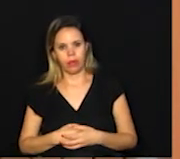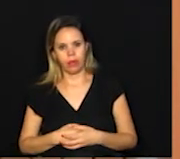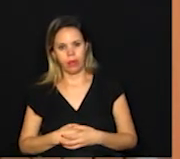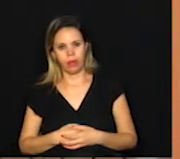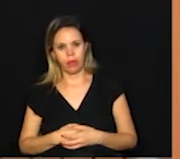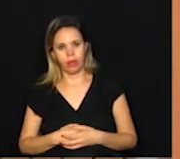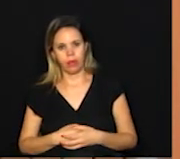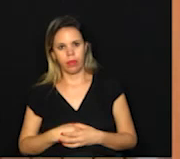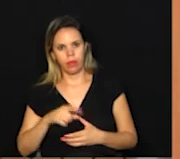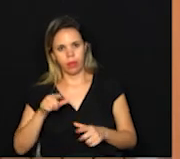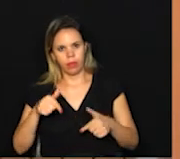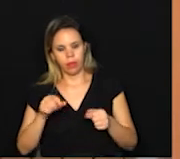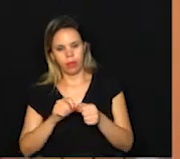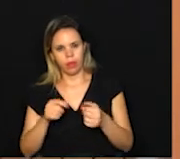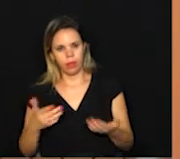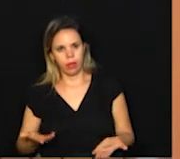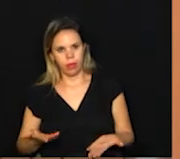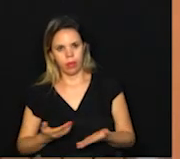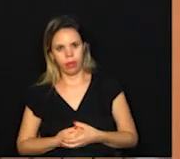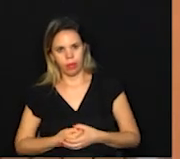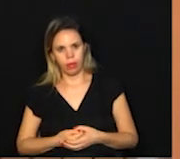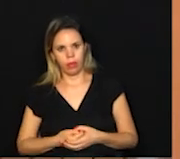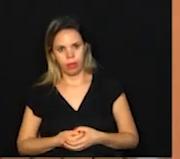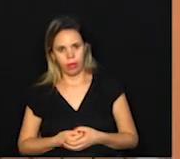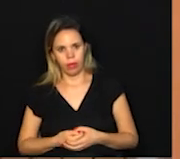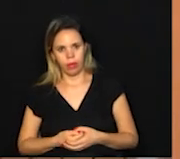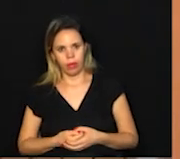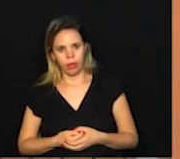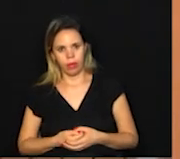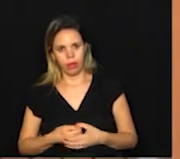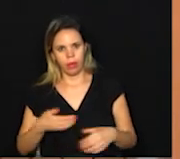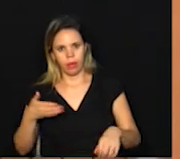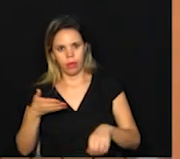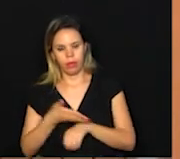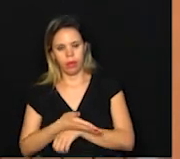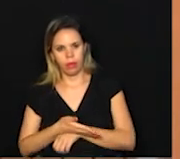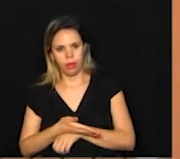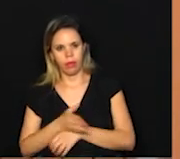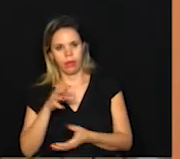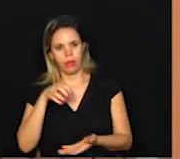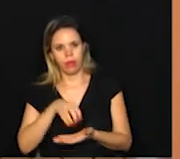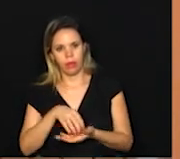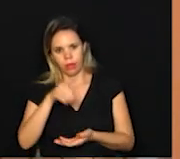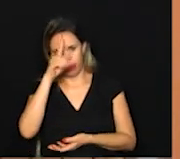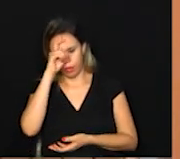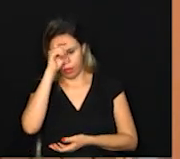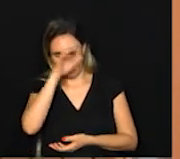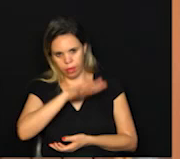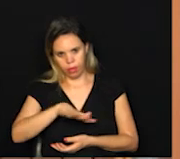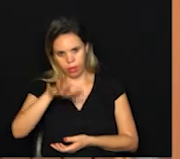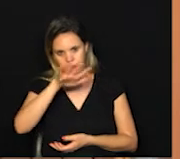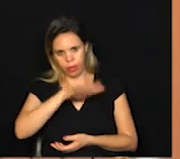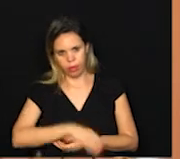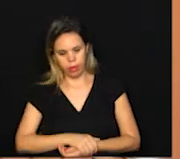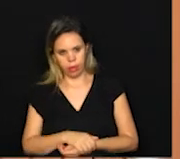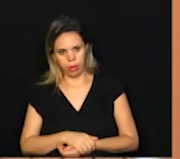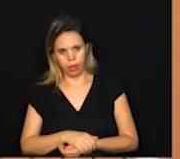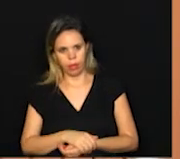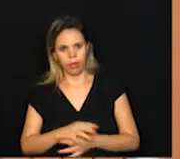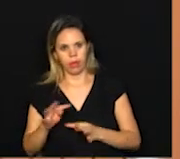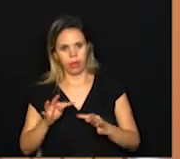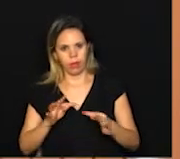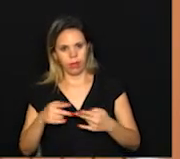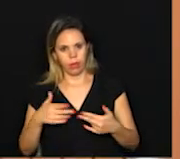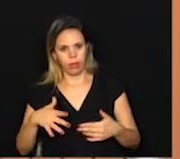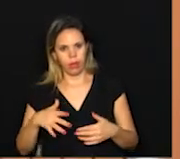é uma ação, ou essa é uma intervenção dentro do hospital, uma